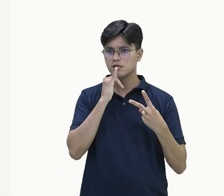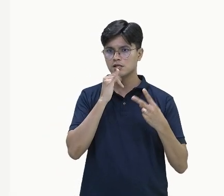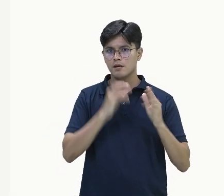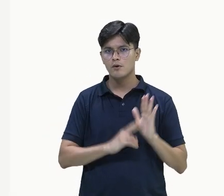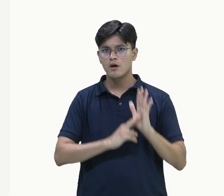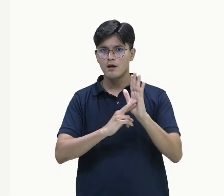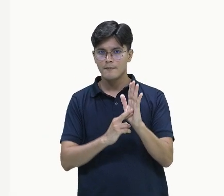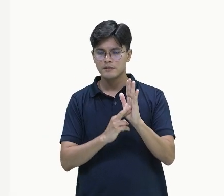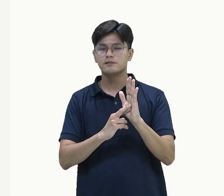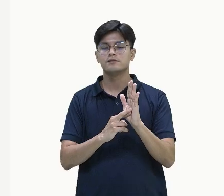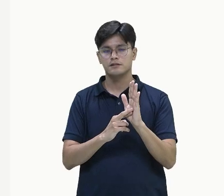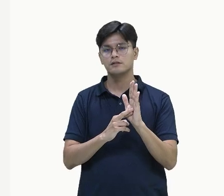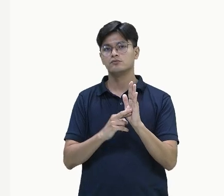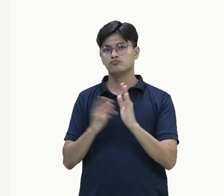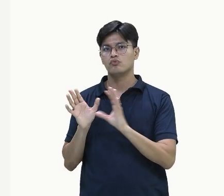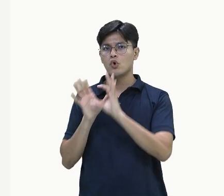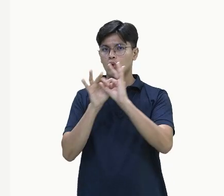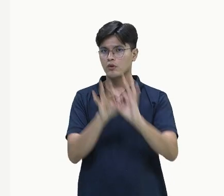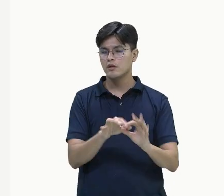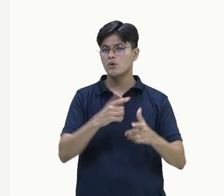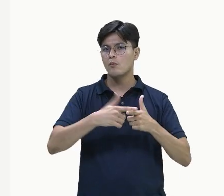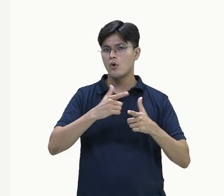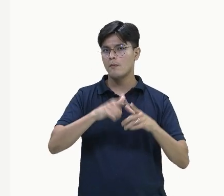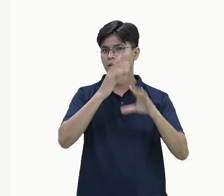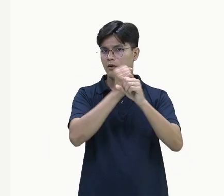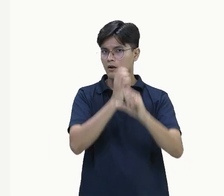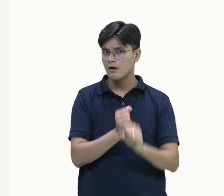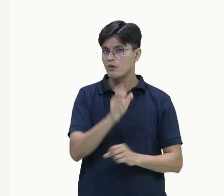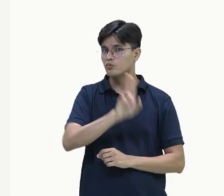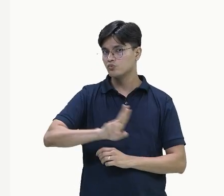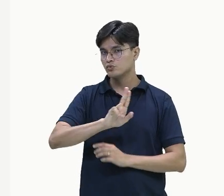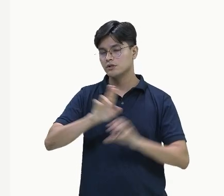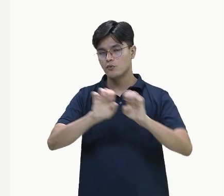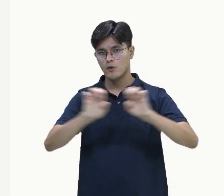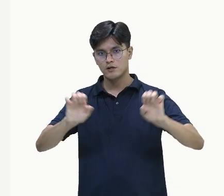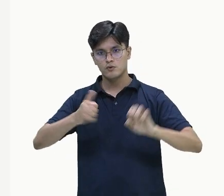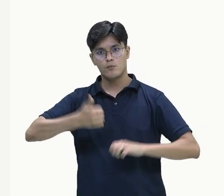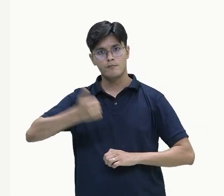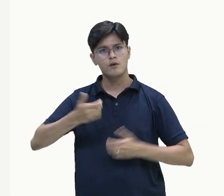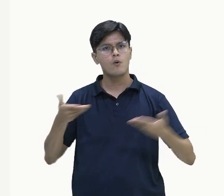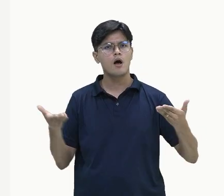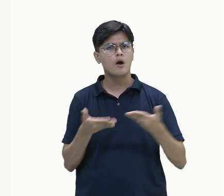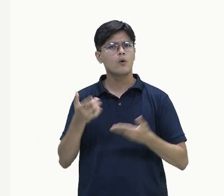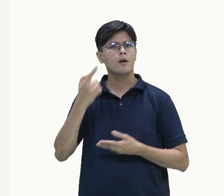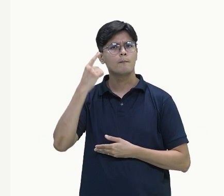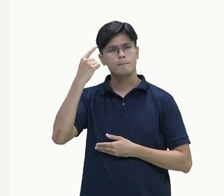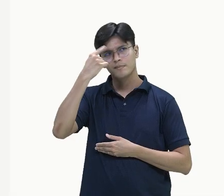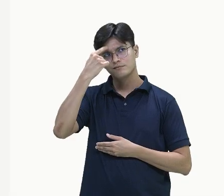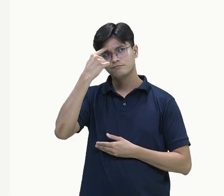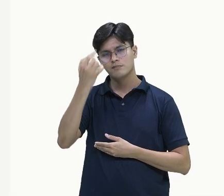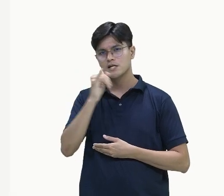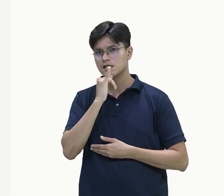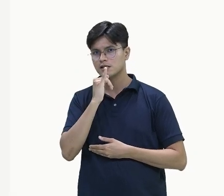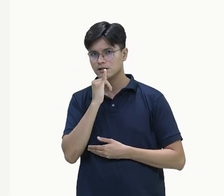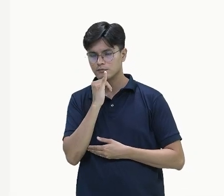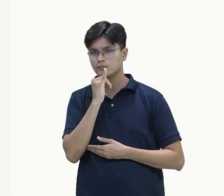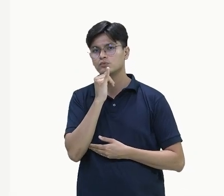essas situações problemas aí por meio de equação do primeiro grau. Agora é o seguinte, vamos pensar no